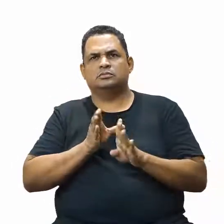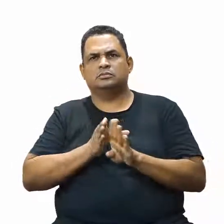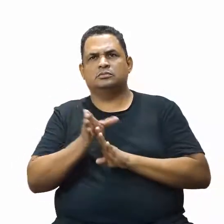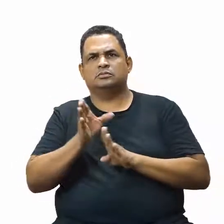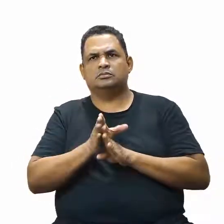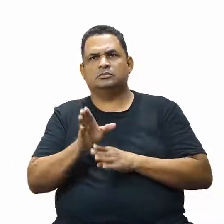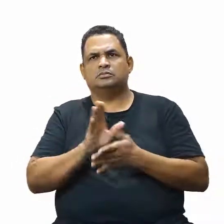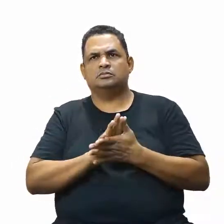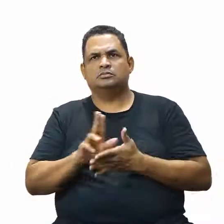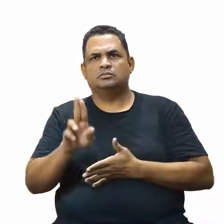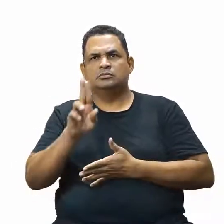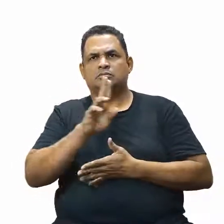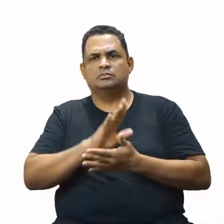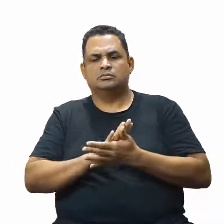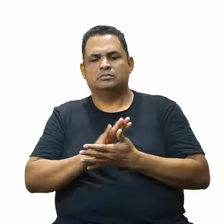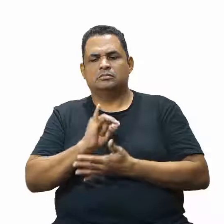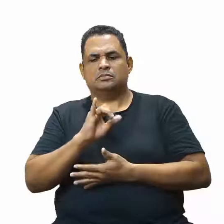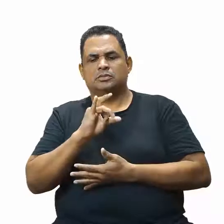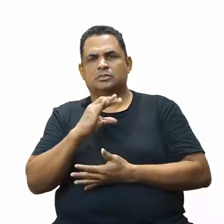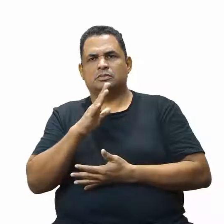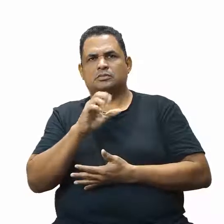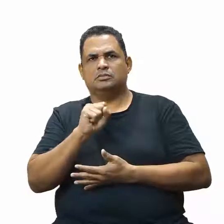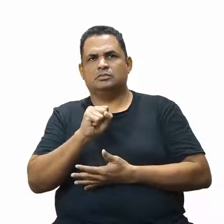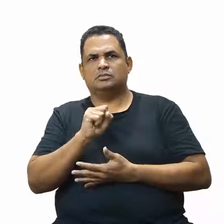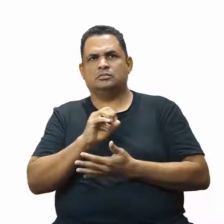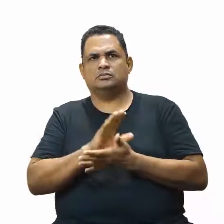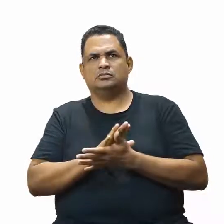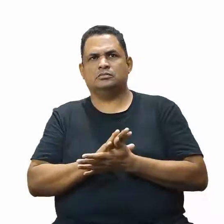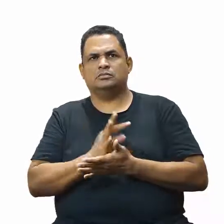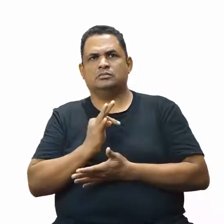é o uso de iscas, de